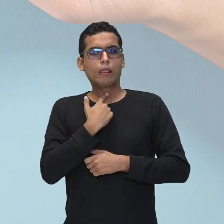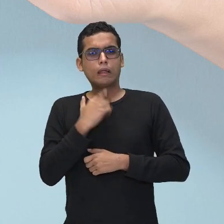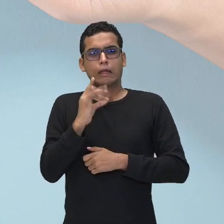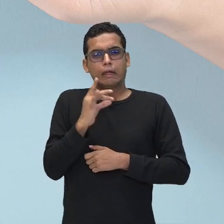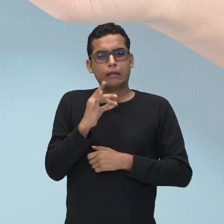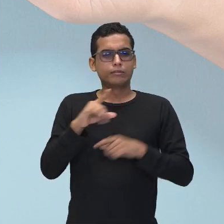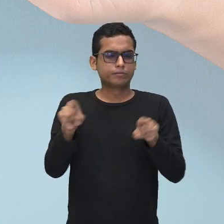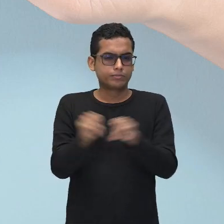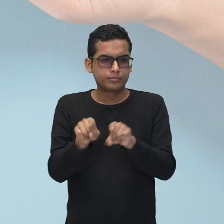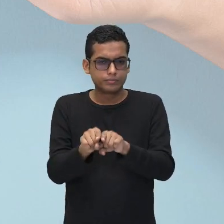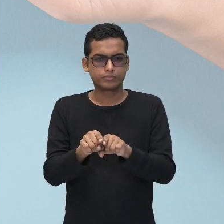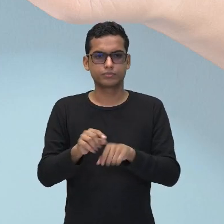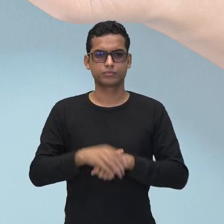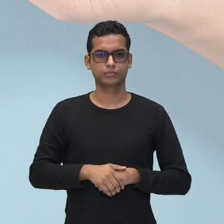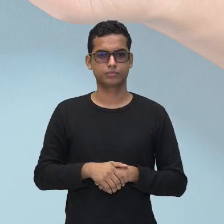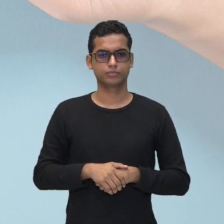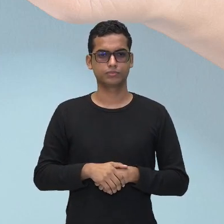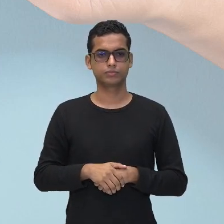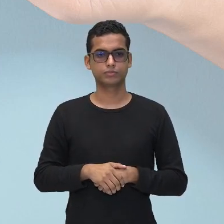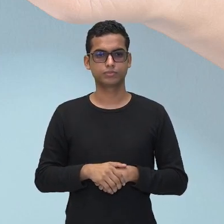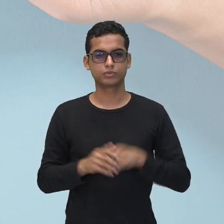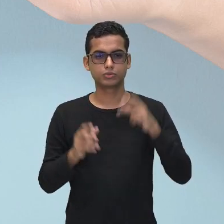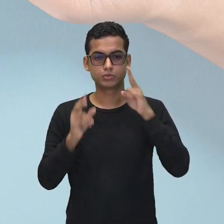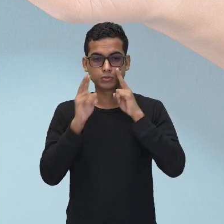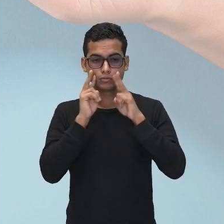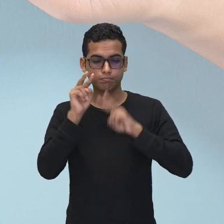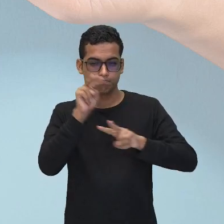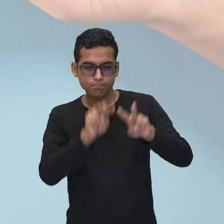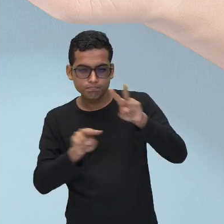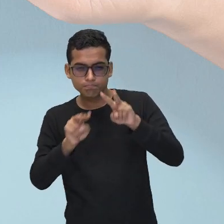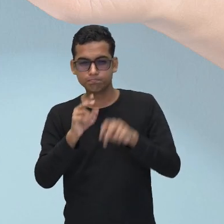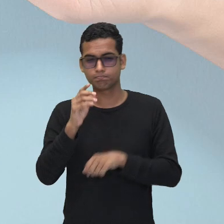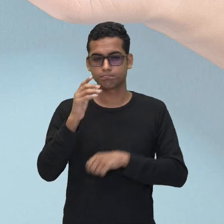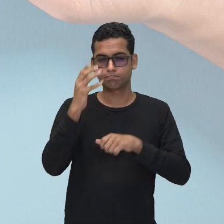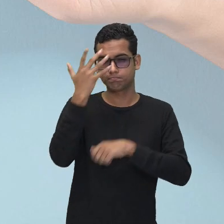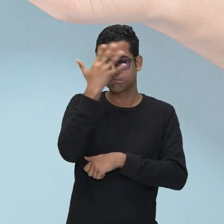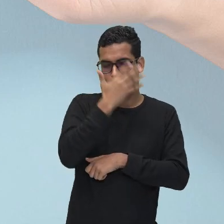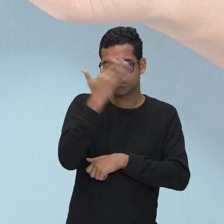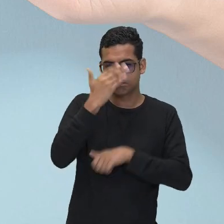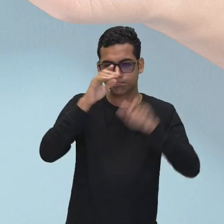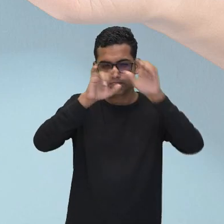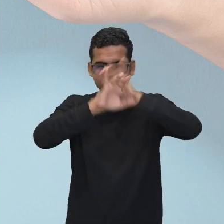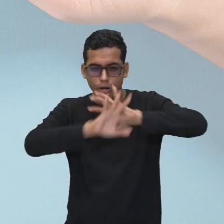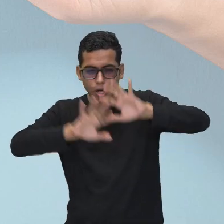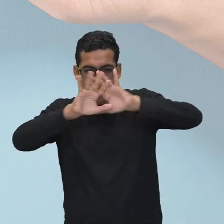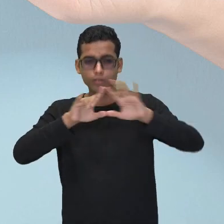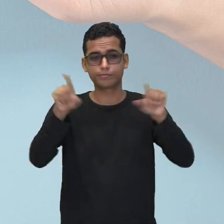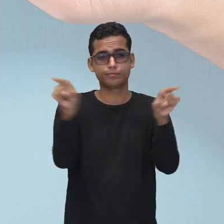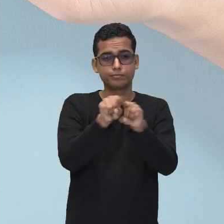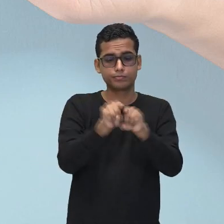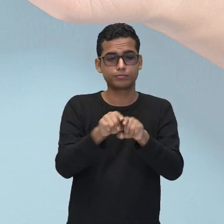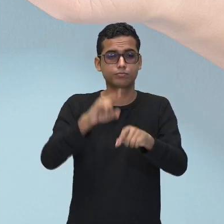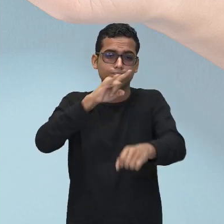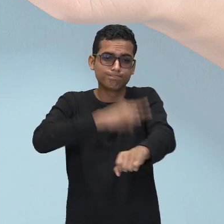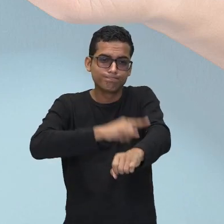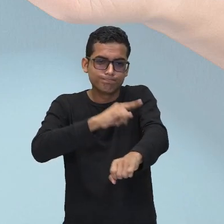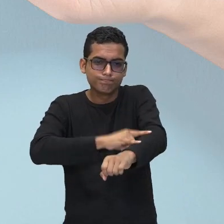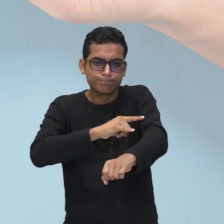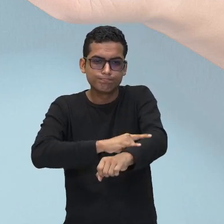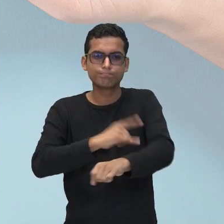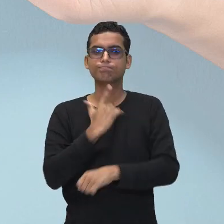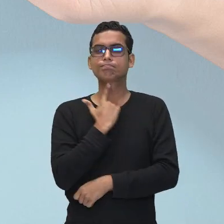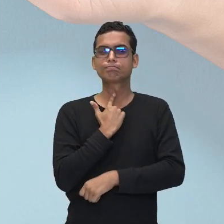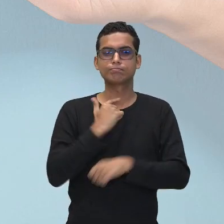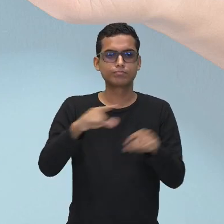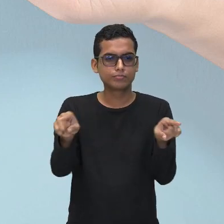são as dormências em mãos ou em pés, redução do peso não intencional, ou seja, uma perda